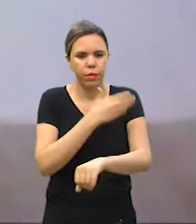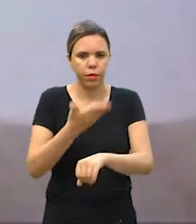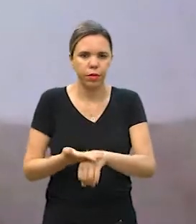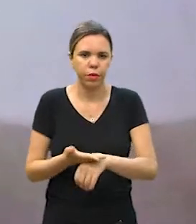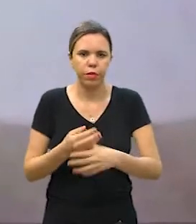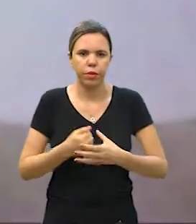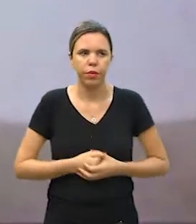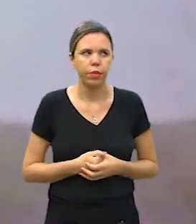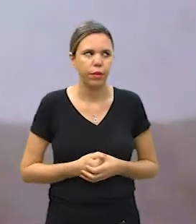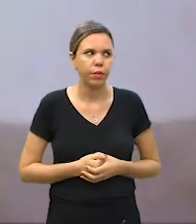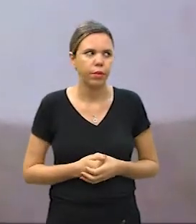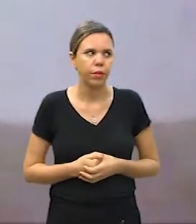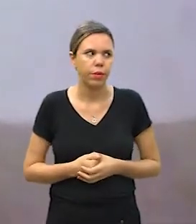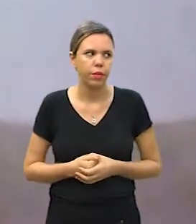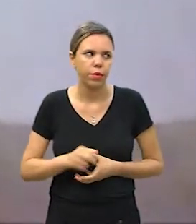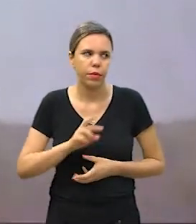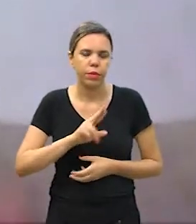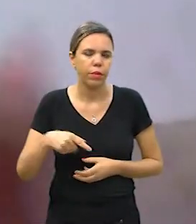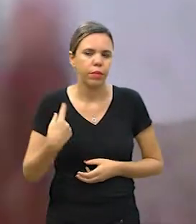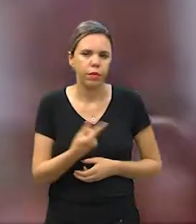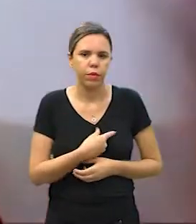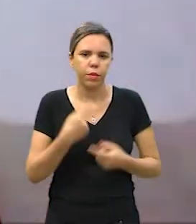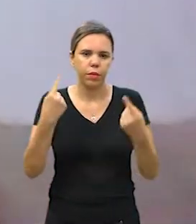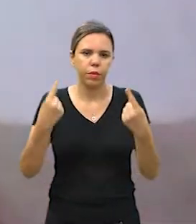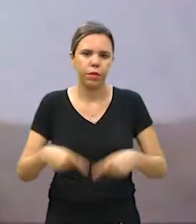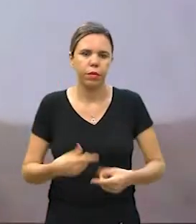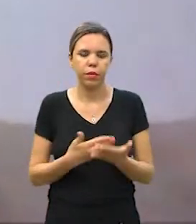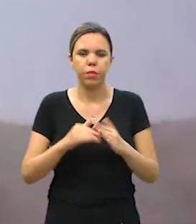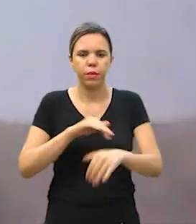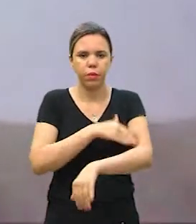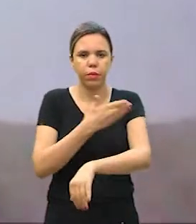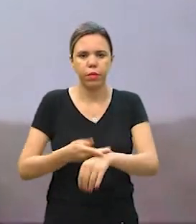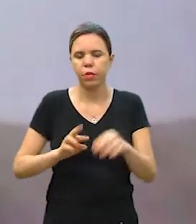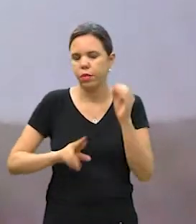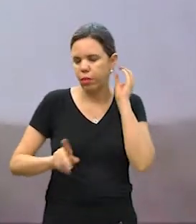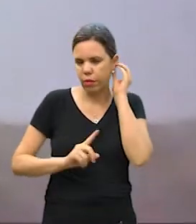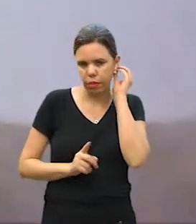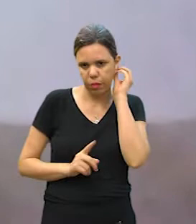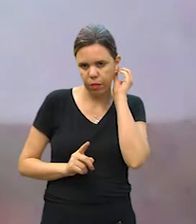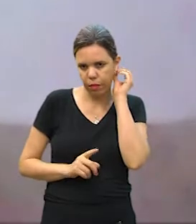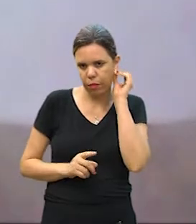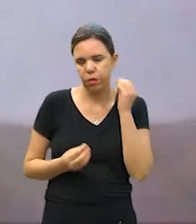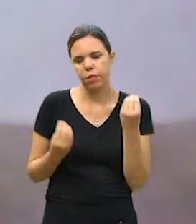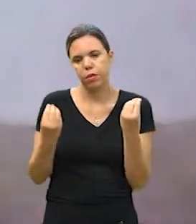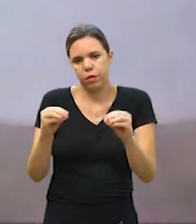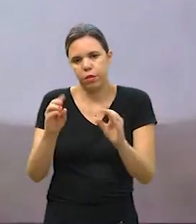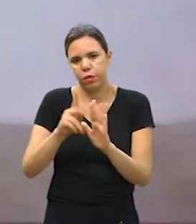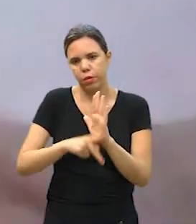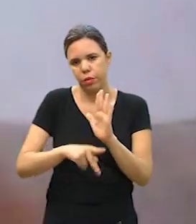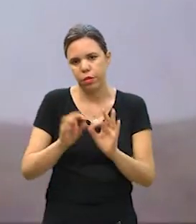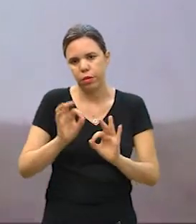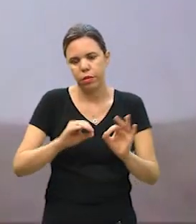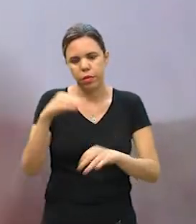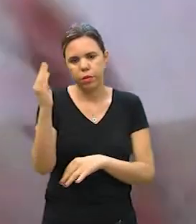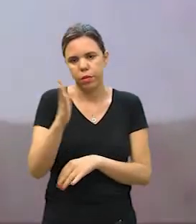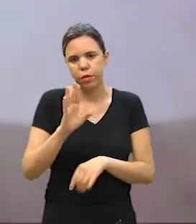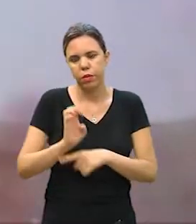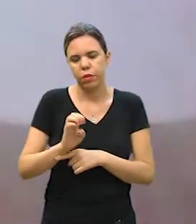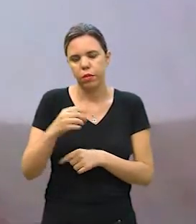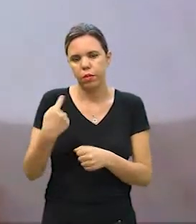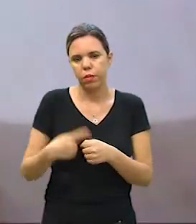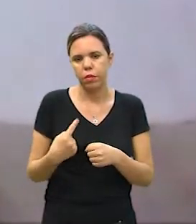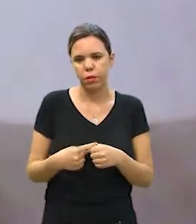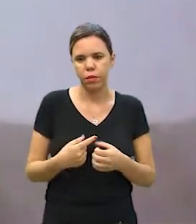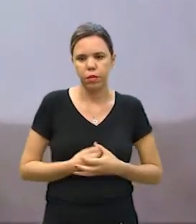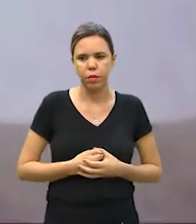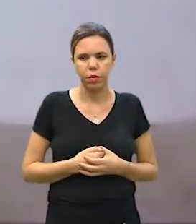integral, mas não é que nós somos contra a escola de tempo integral, não é isso. Nós até colocamos no plano nacional, estadual